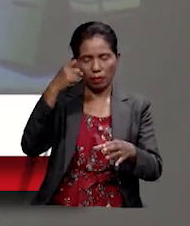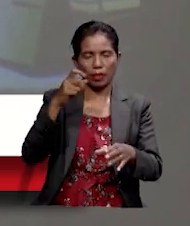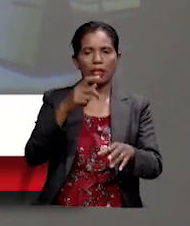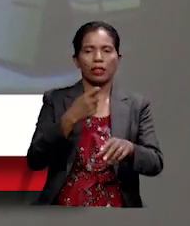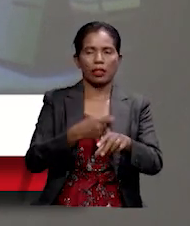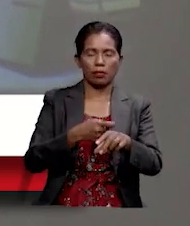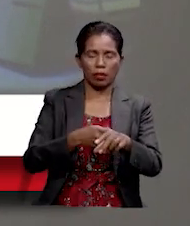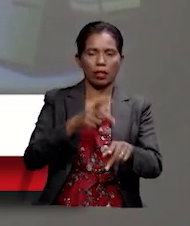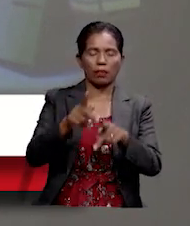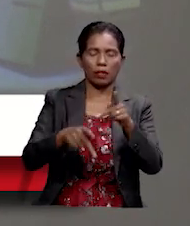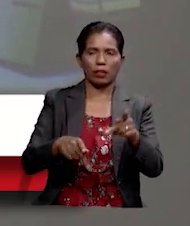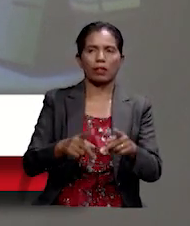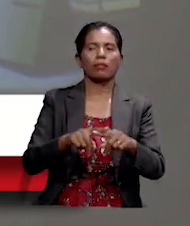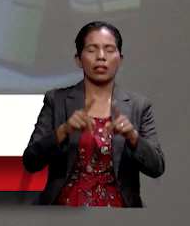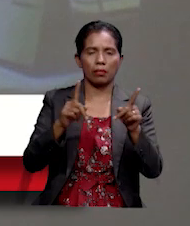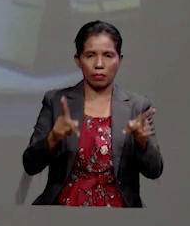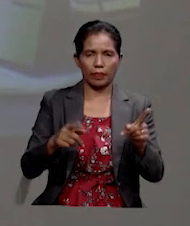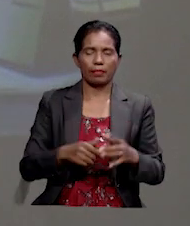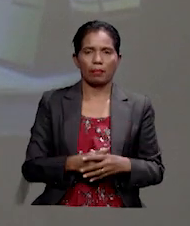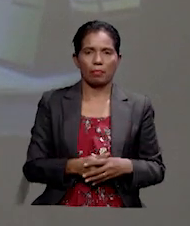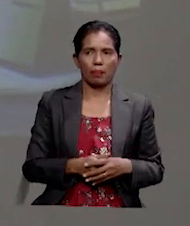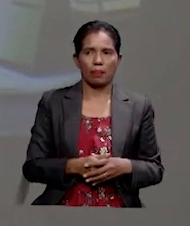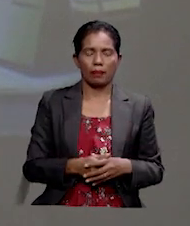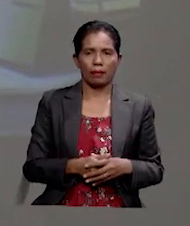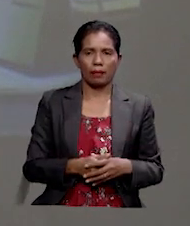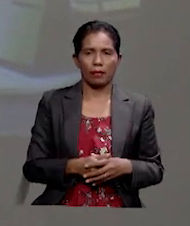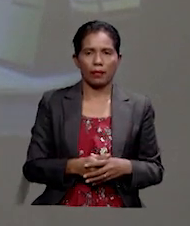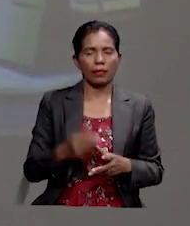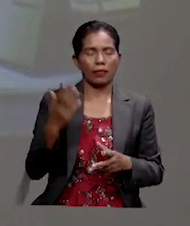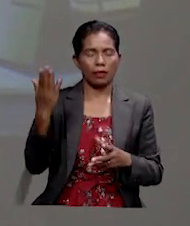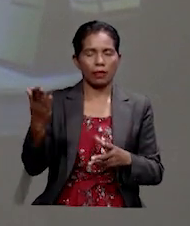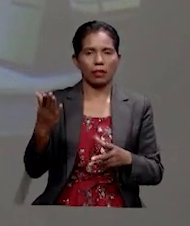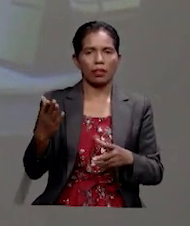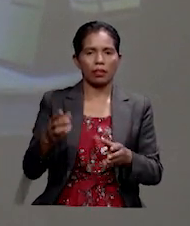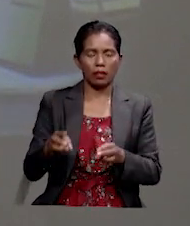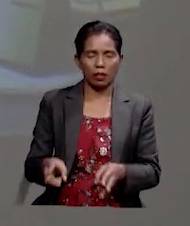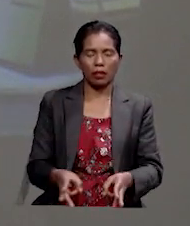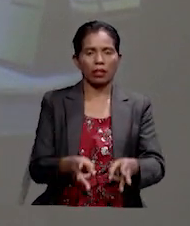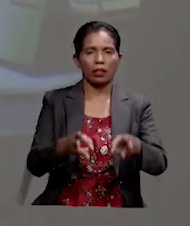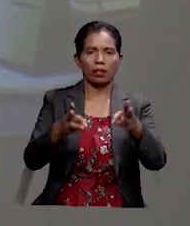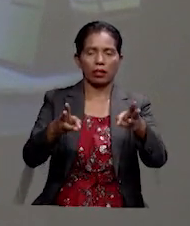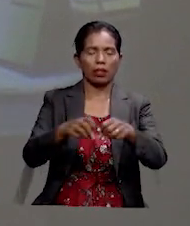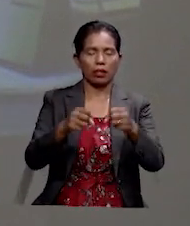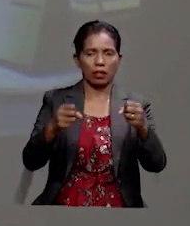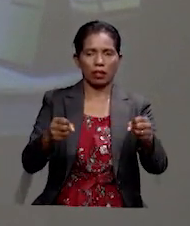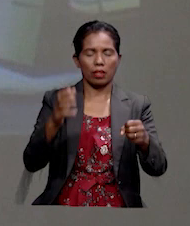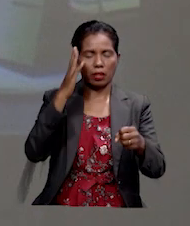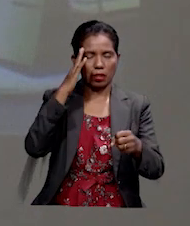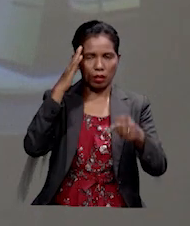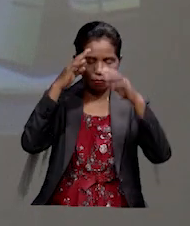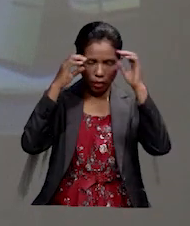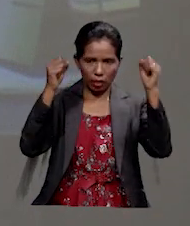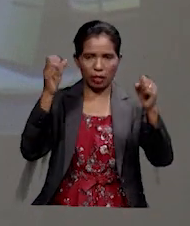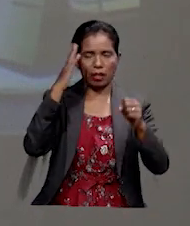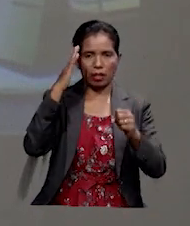tua Natar. Mas infelizmente, a Cano Neve Makoto, a presidente da Tene Kari,